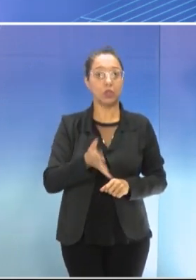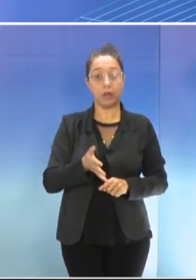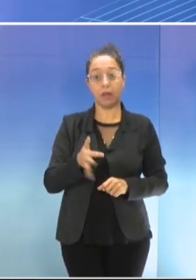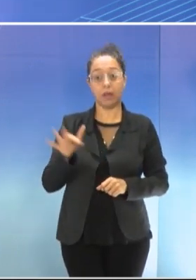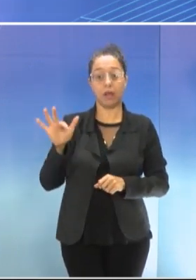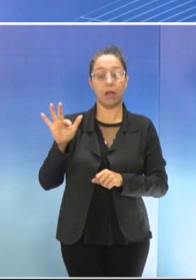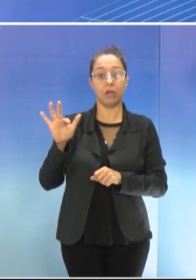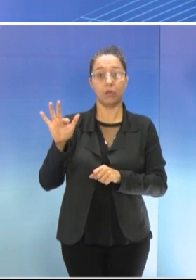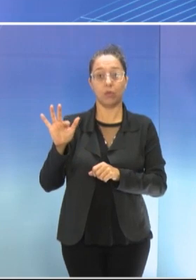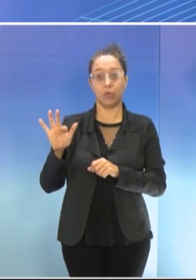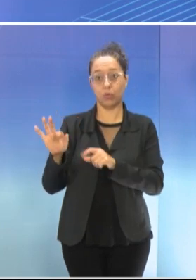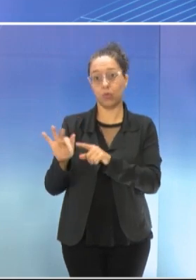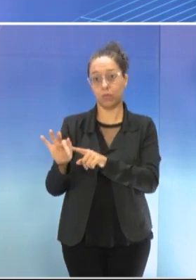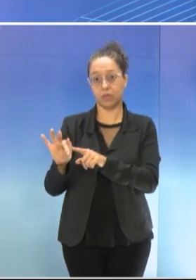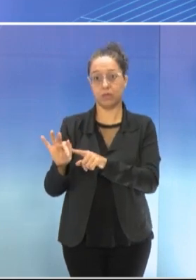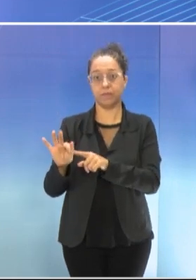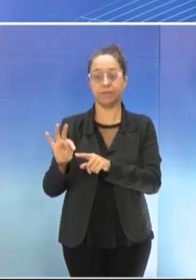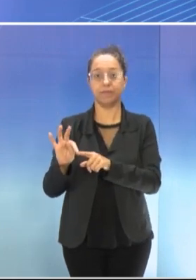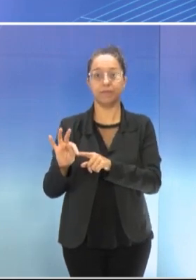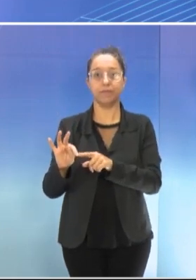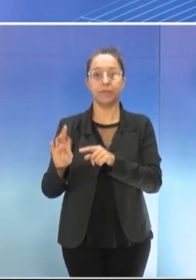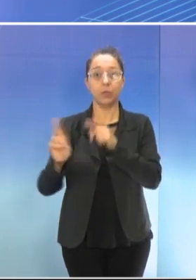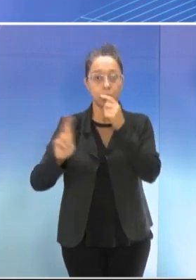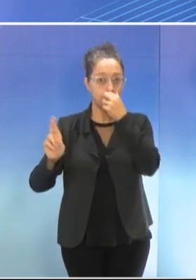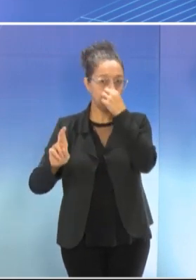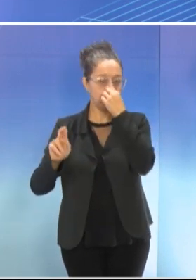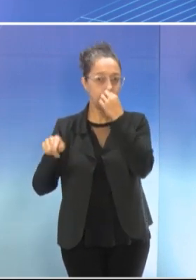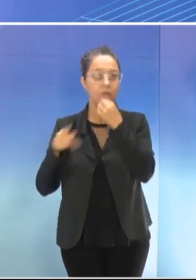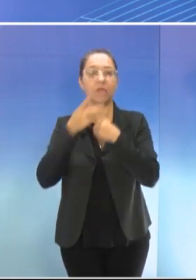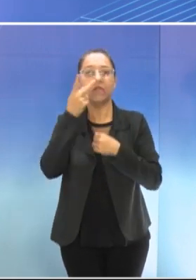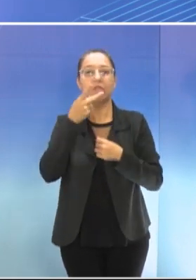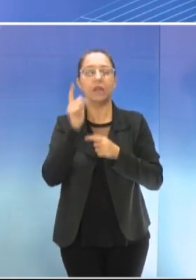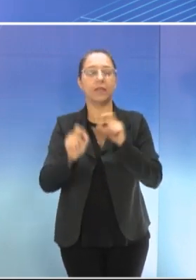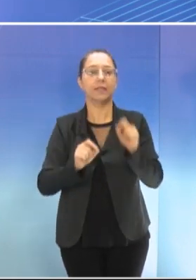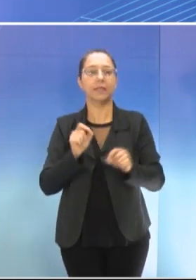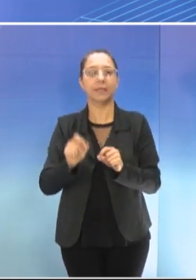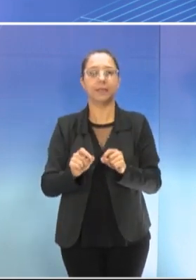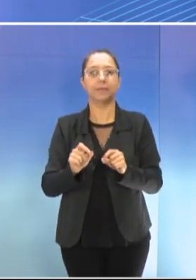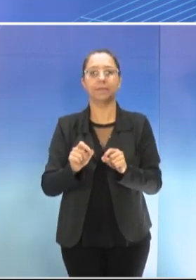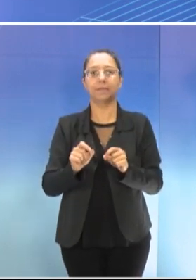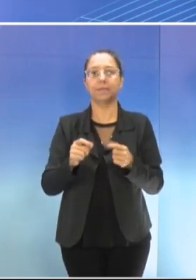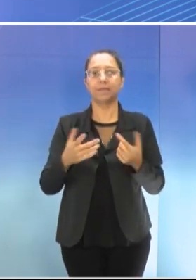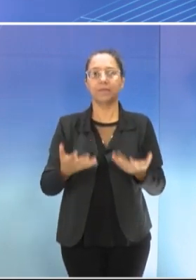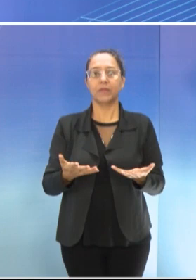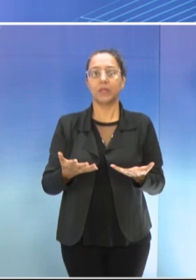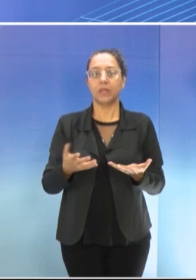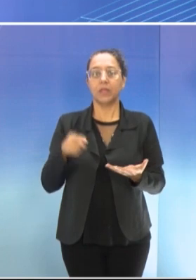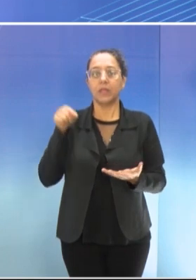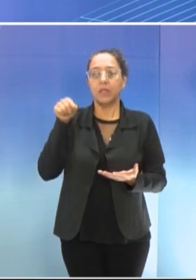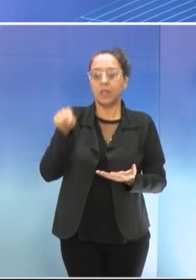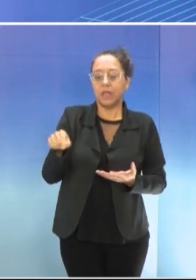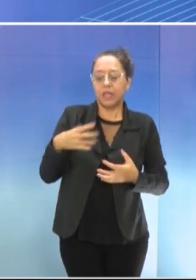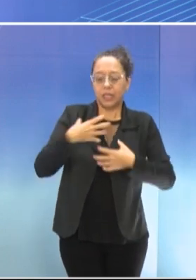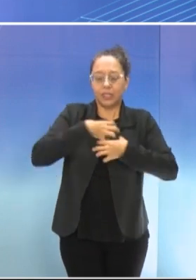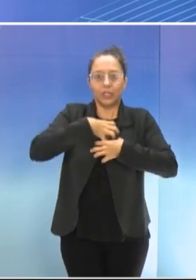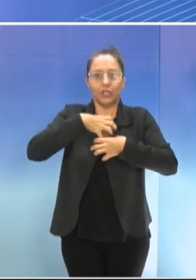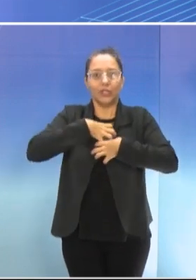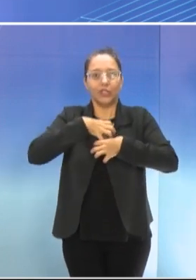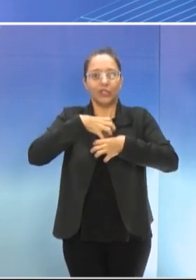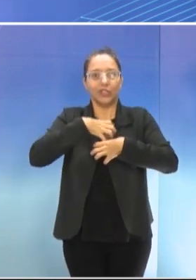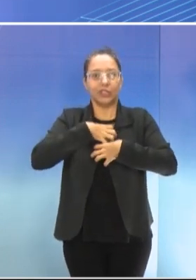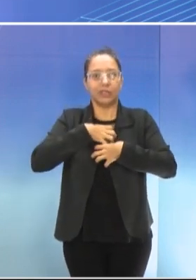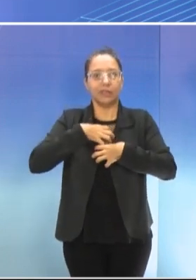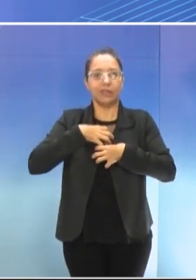Hobbes. Já o segundo filósofo que nós estamos estudando aqui, o Rousseau, fala que não, que o homem, no